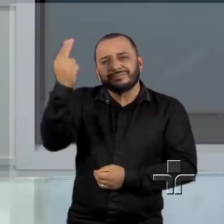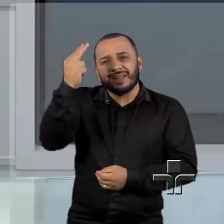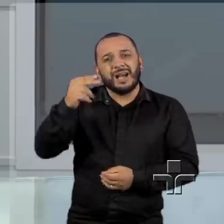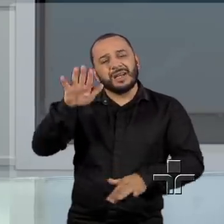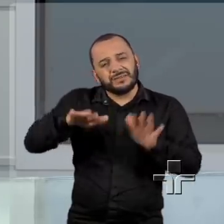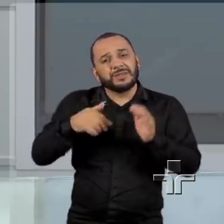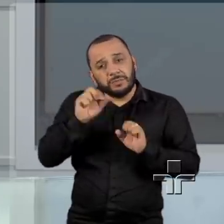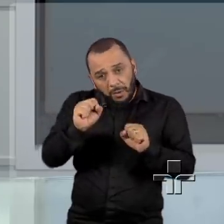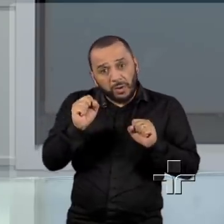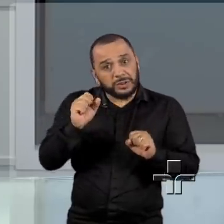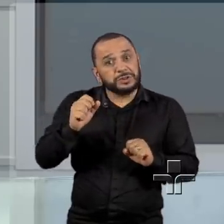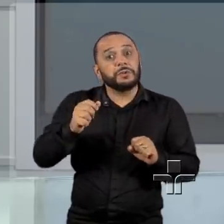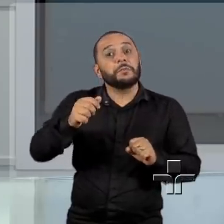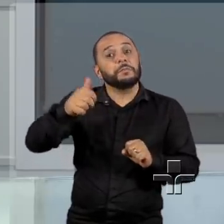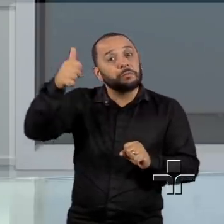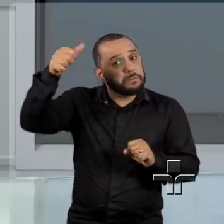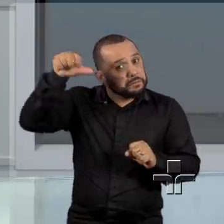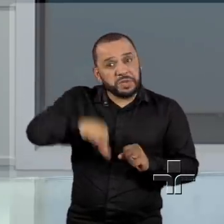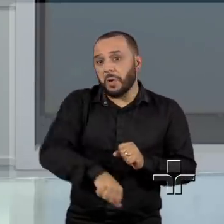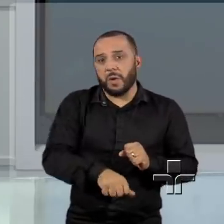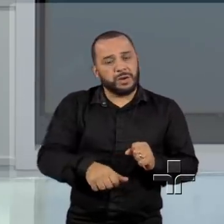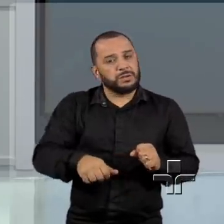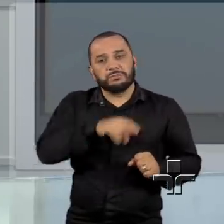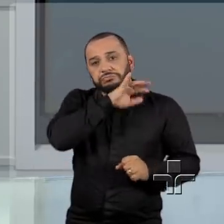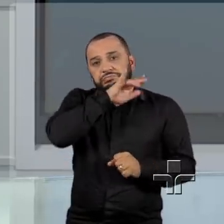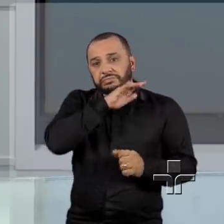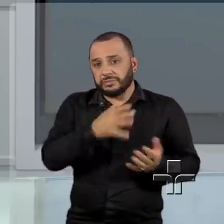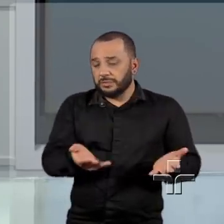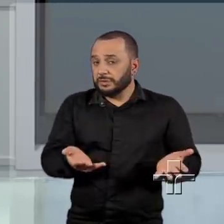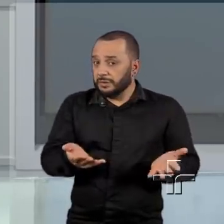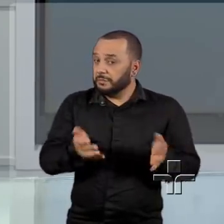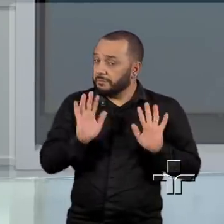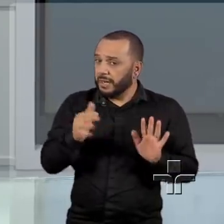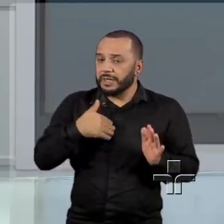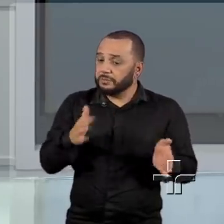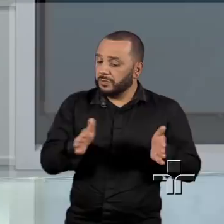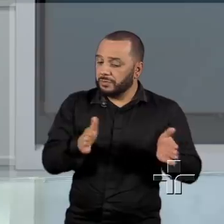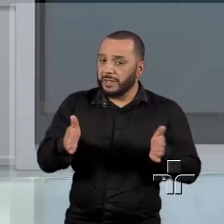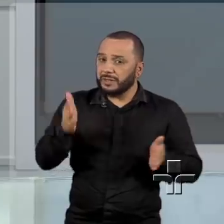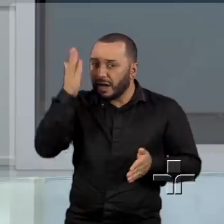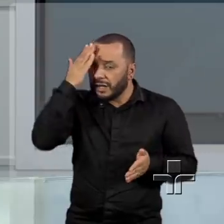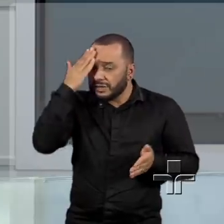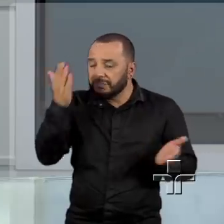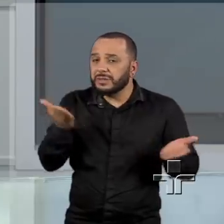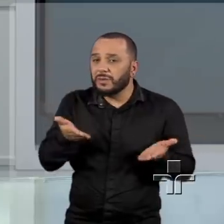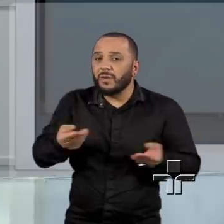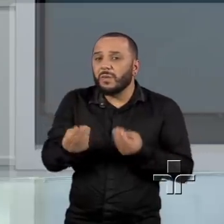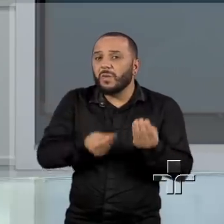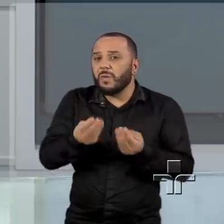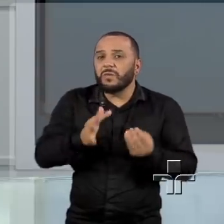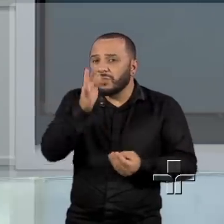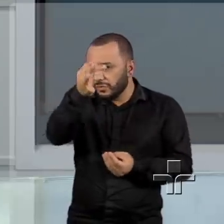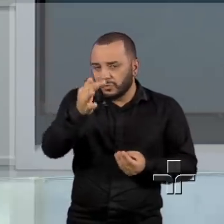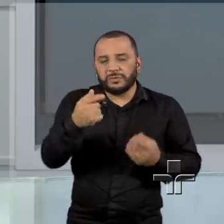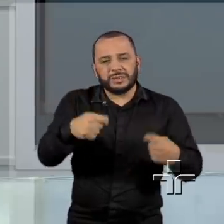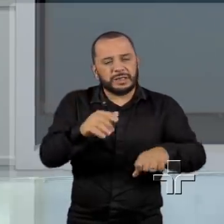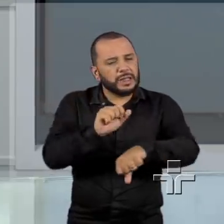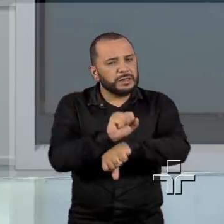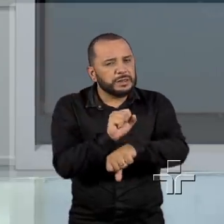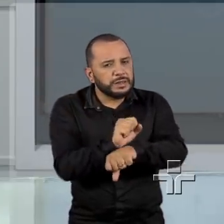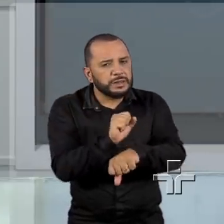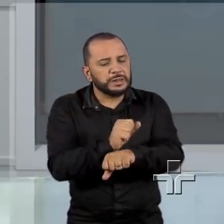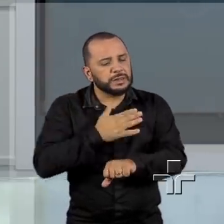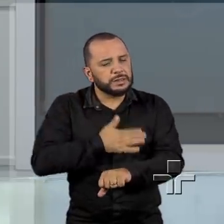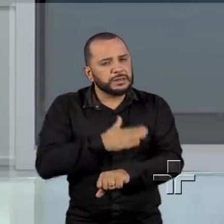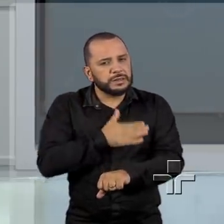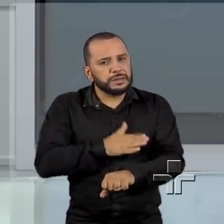do que você imagina. Pode ser que seja ainda pior, mas nesse momento não é possível prever. Precisamos dar um pouquinho mais de tempo para que as